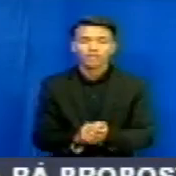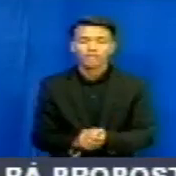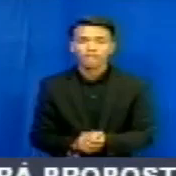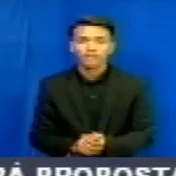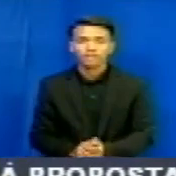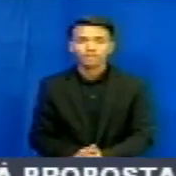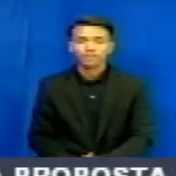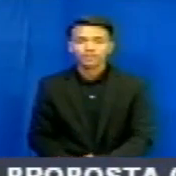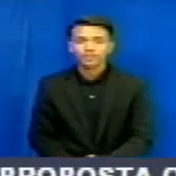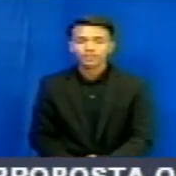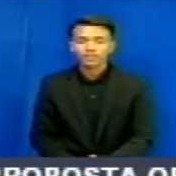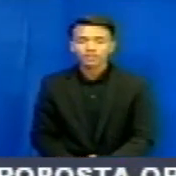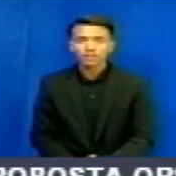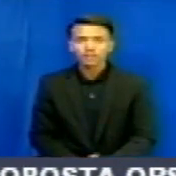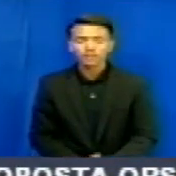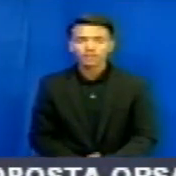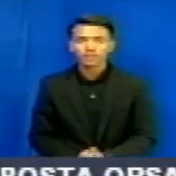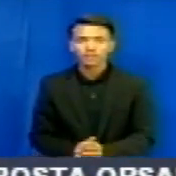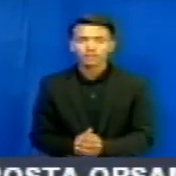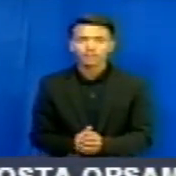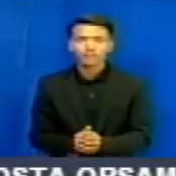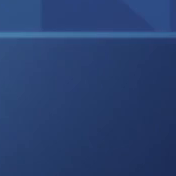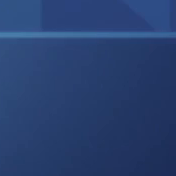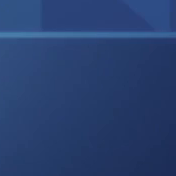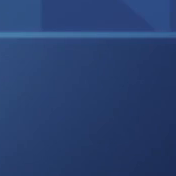Gui, Sérgio da Silva, RTL.